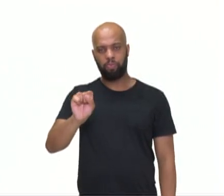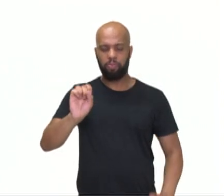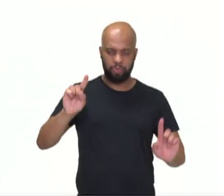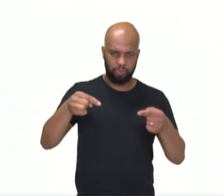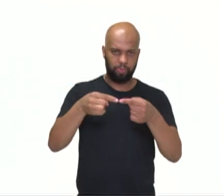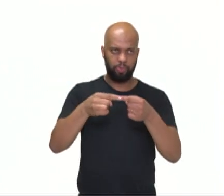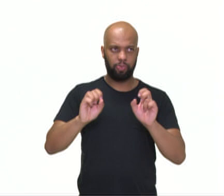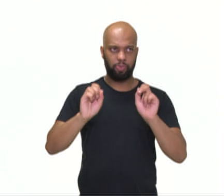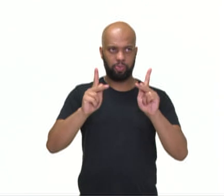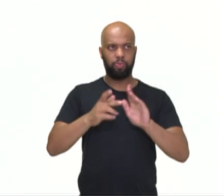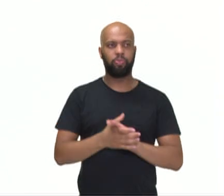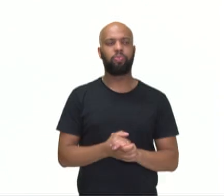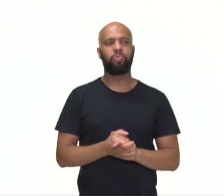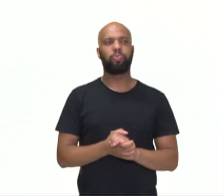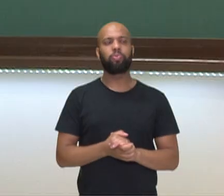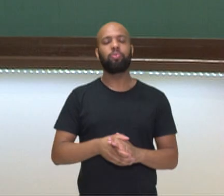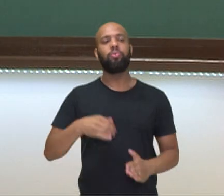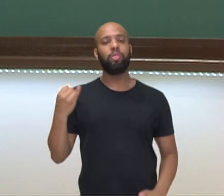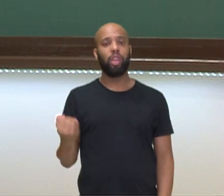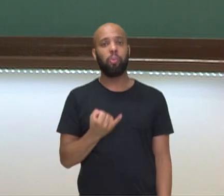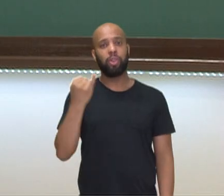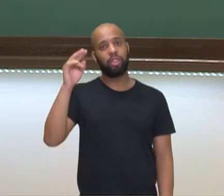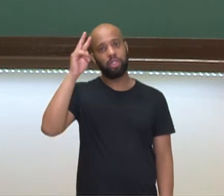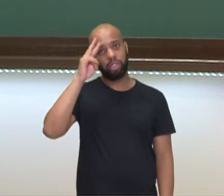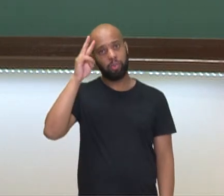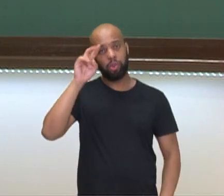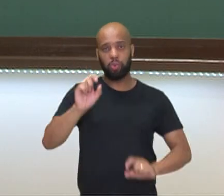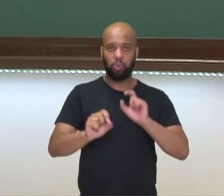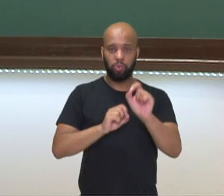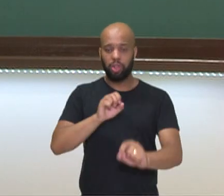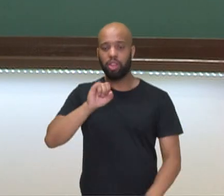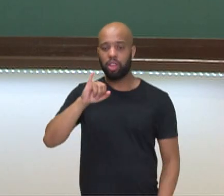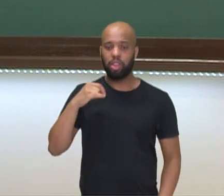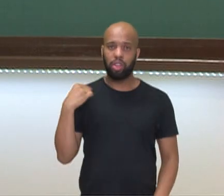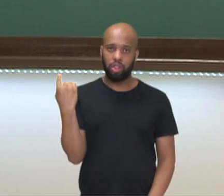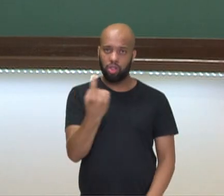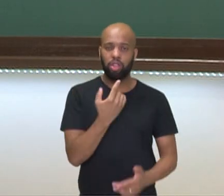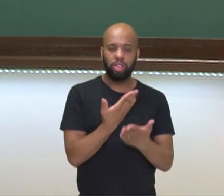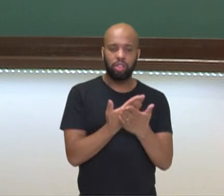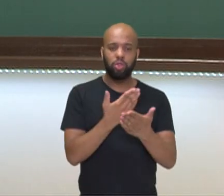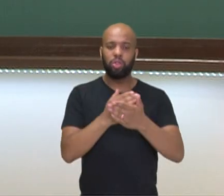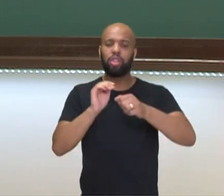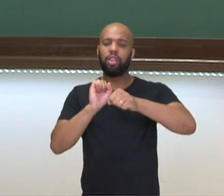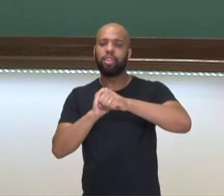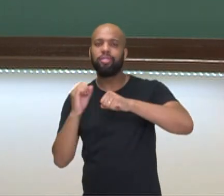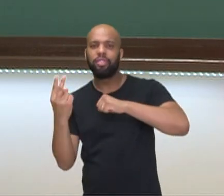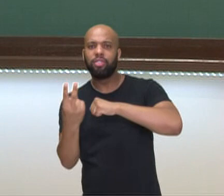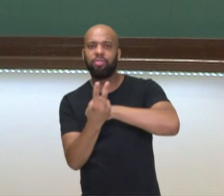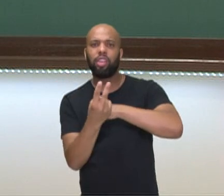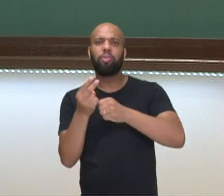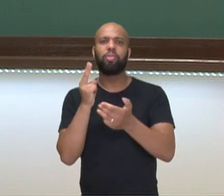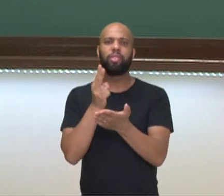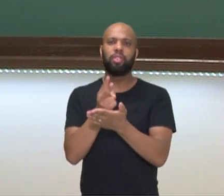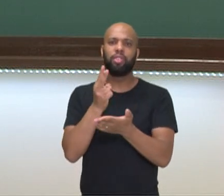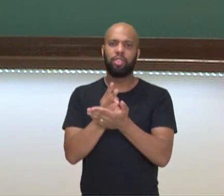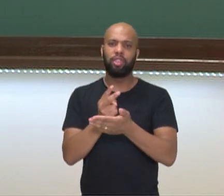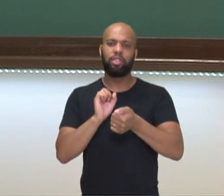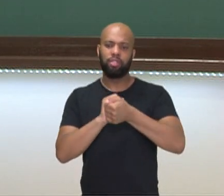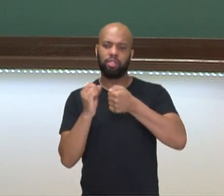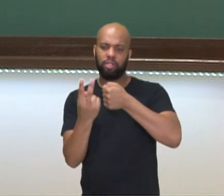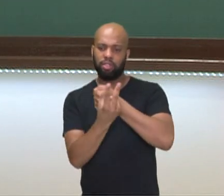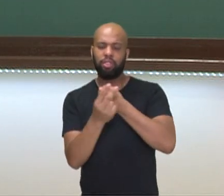Ok? Lembrando sempre, pessoal, que quando a gente trabalha com os advérbios de frequência, a ideia